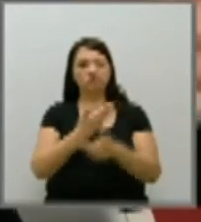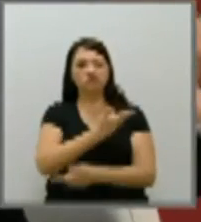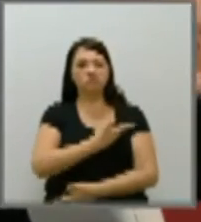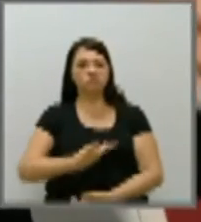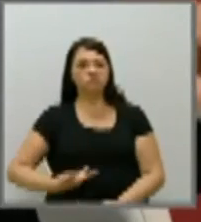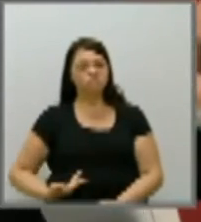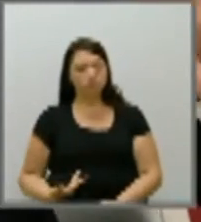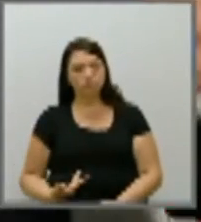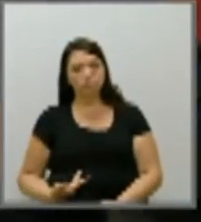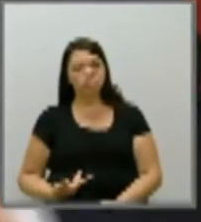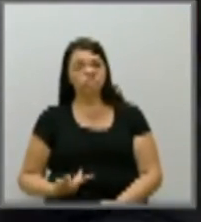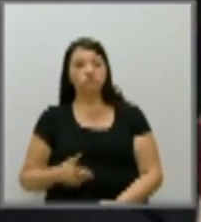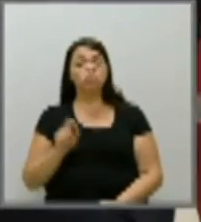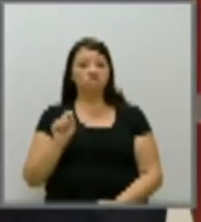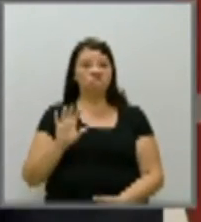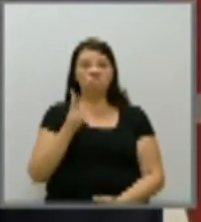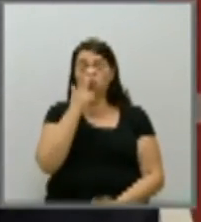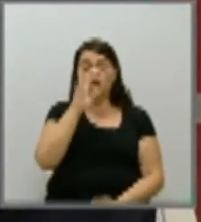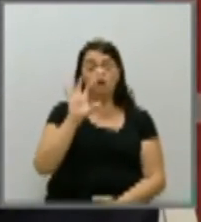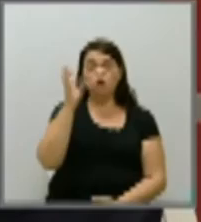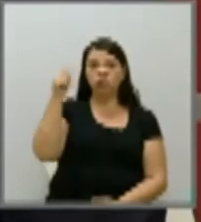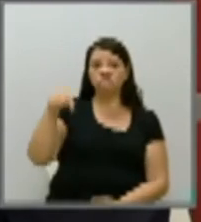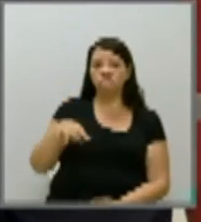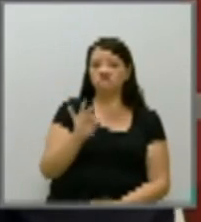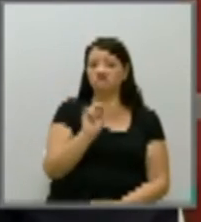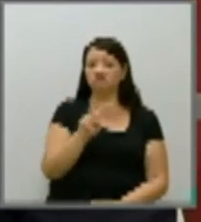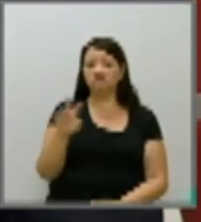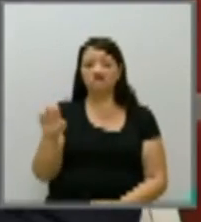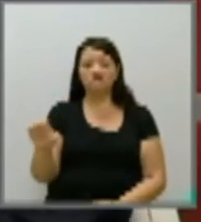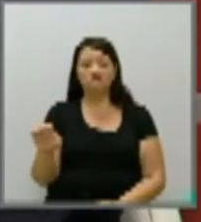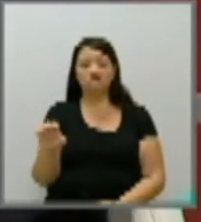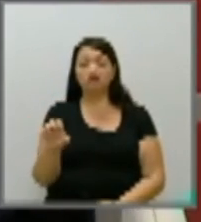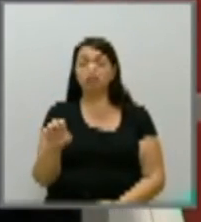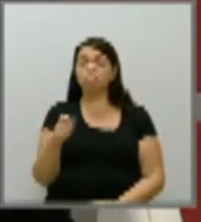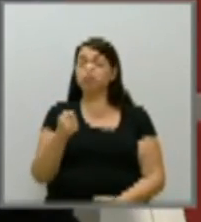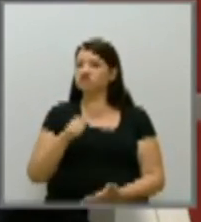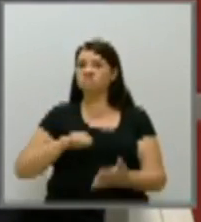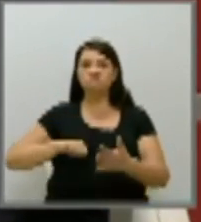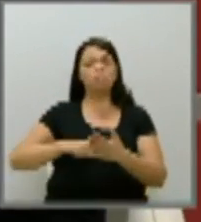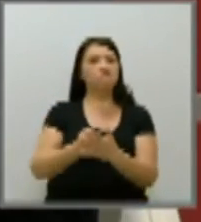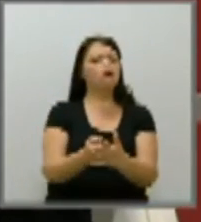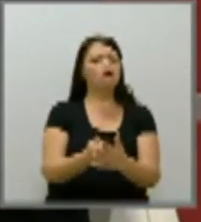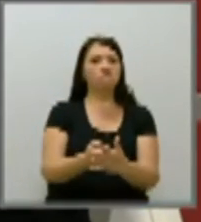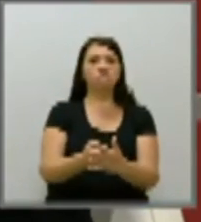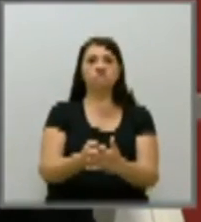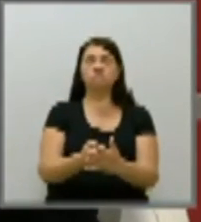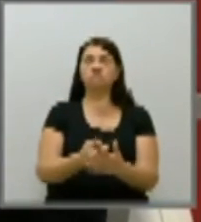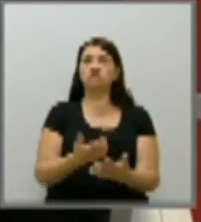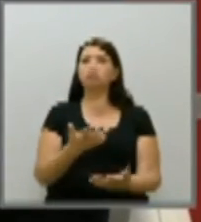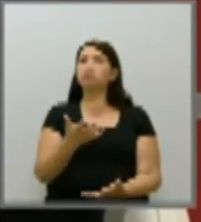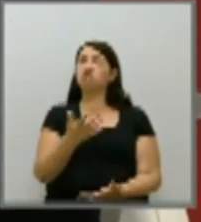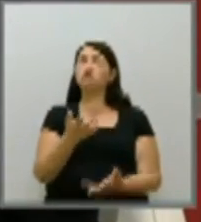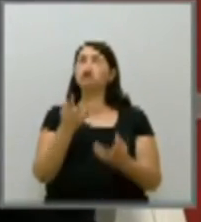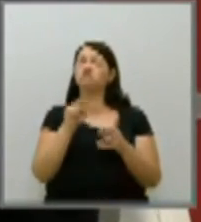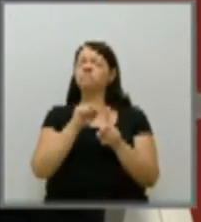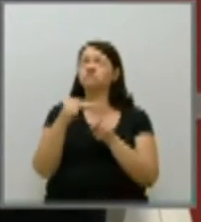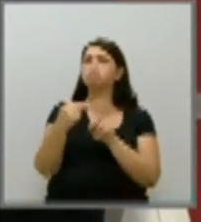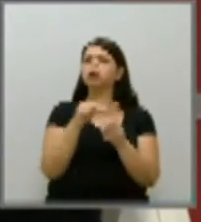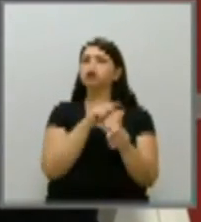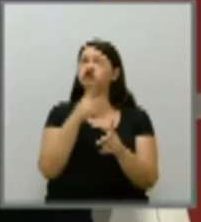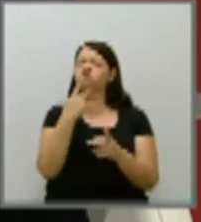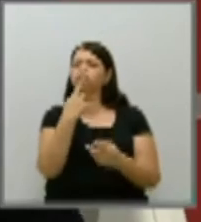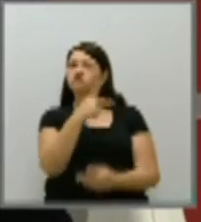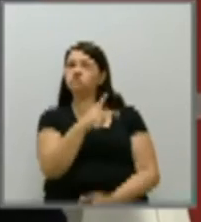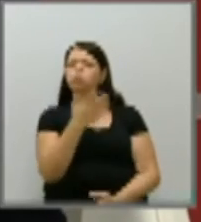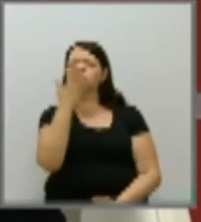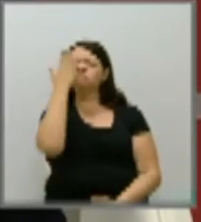que está acontecendo aqui na TVE, ele precisa ser barrado. Né? E eu queria ouvir isso de ti, qual é a tua percepção disso, a tua concepção e